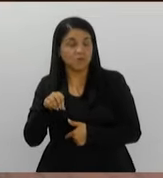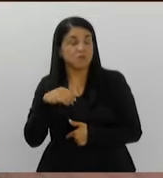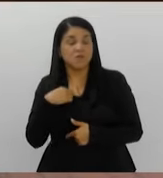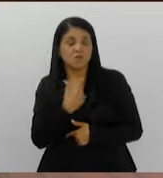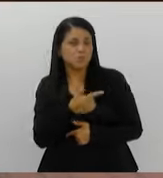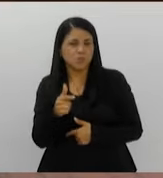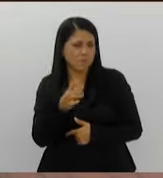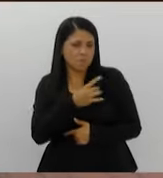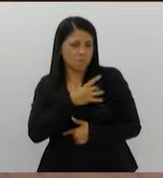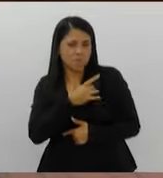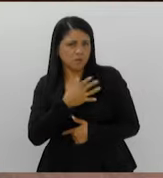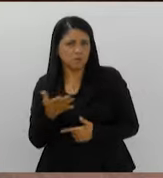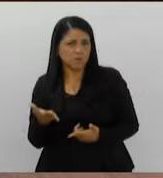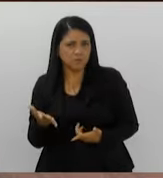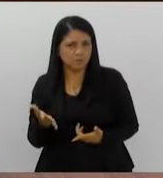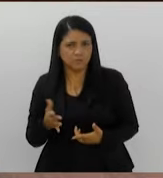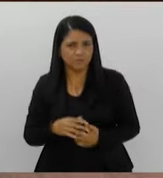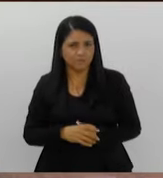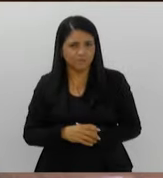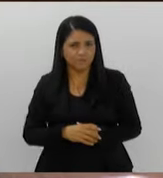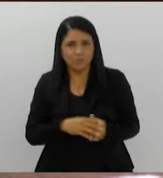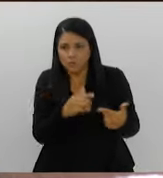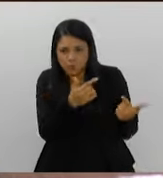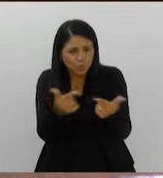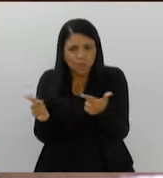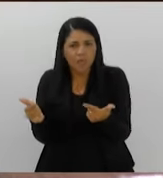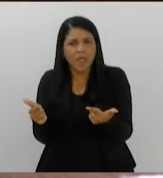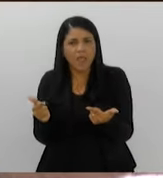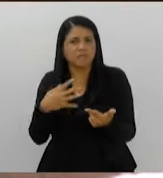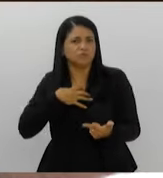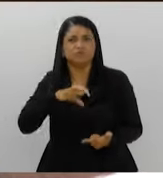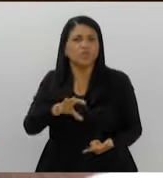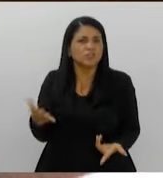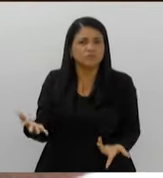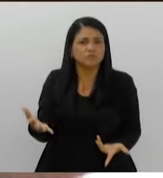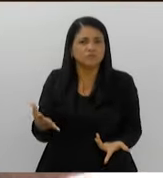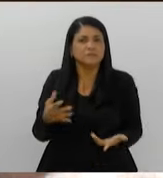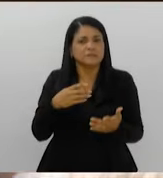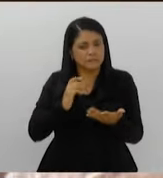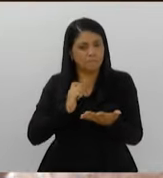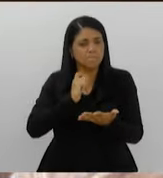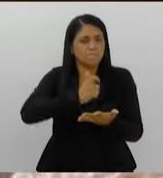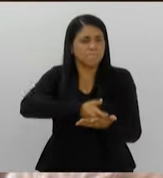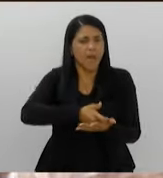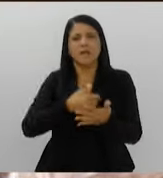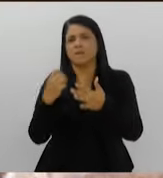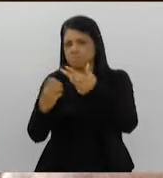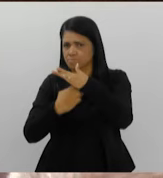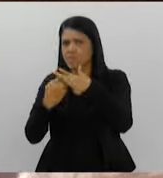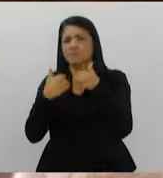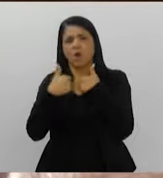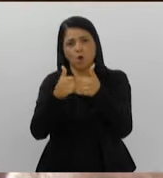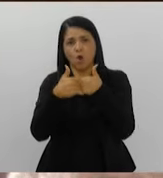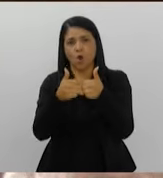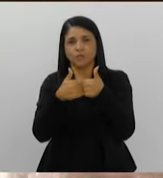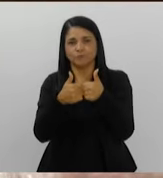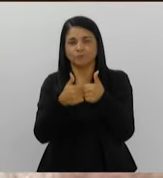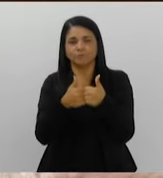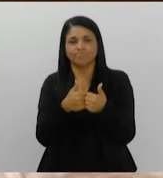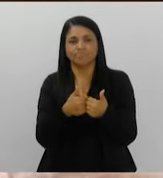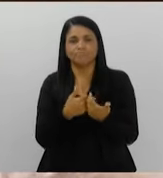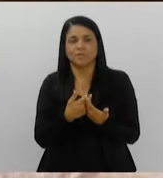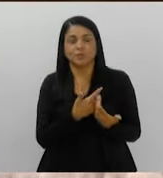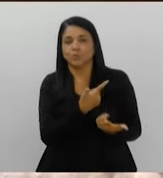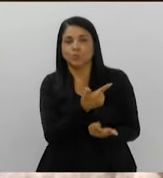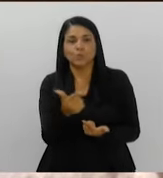por essas empresas ao DETRO, porra. Não tem outro jeito. Com certeza as empresas pagam propinas para não sofrer as fiscalizações, porra.